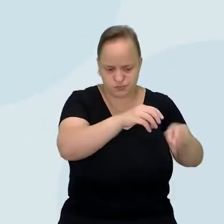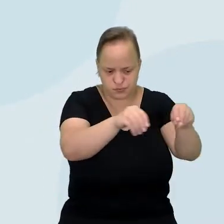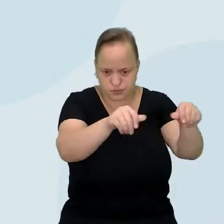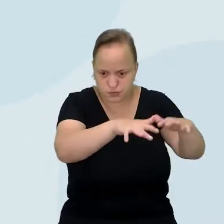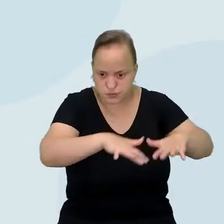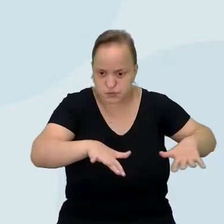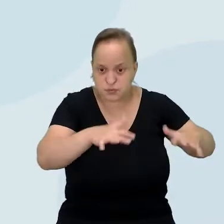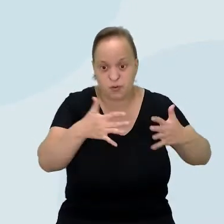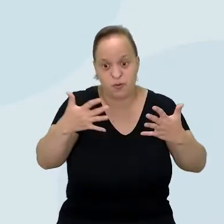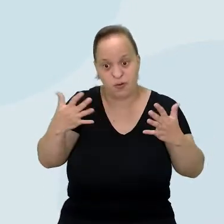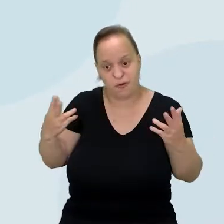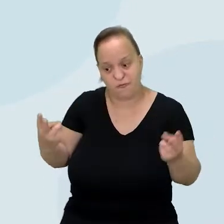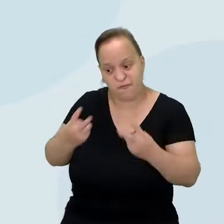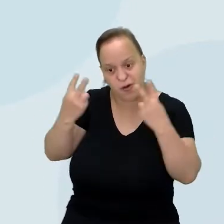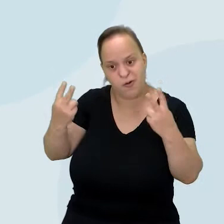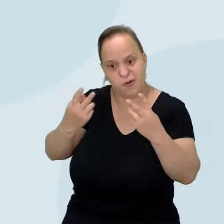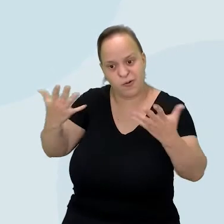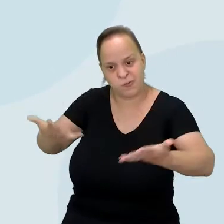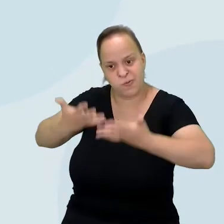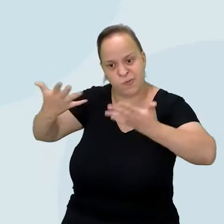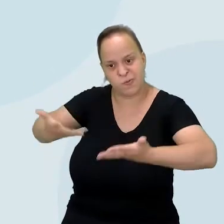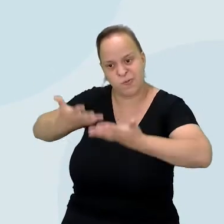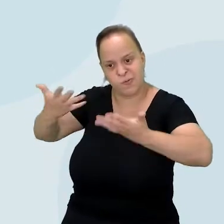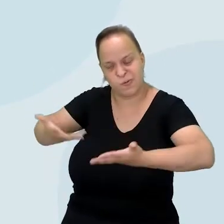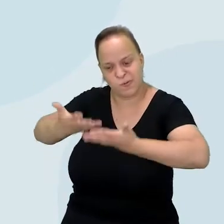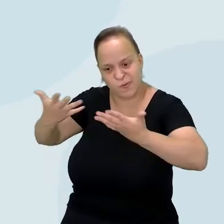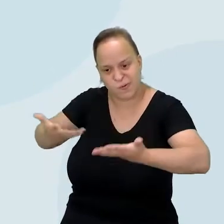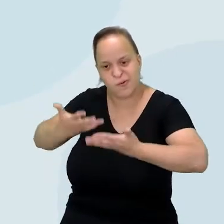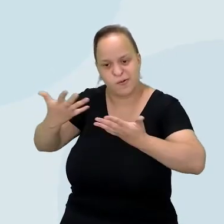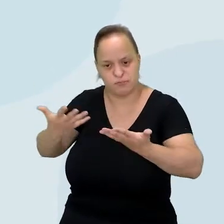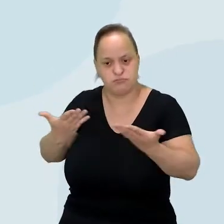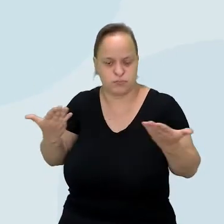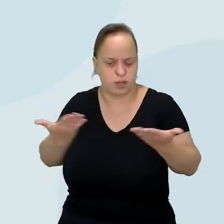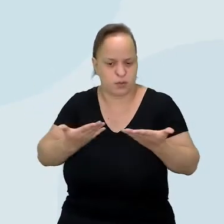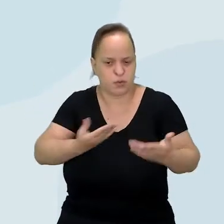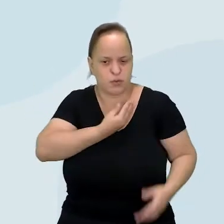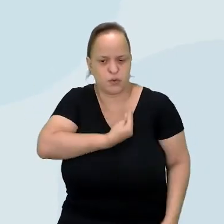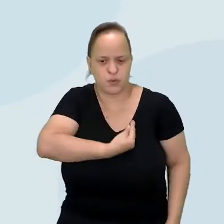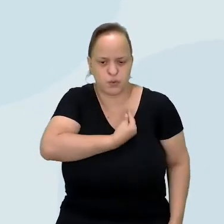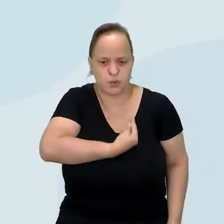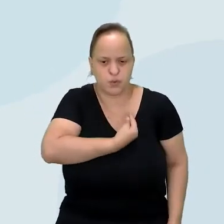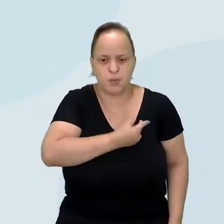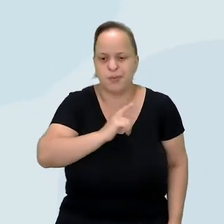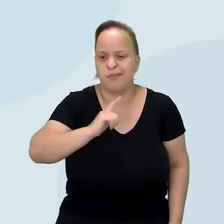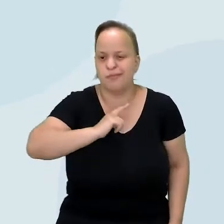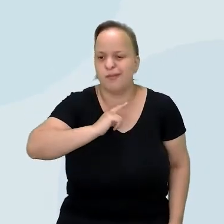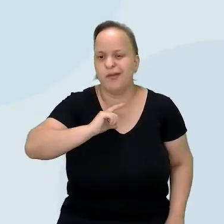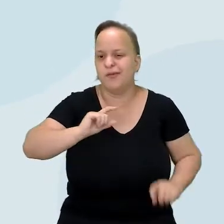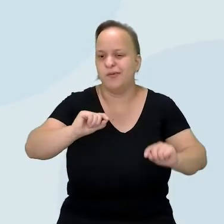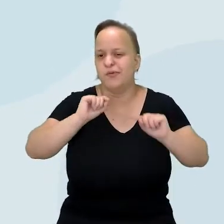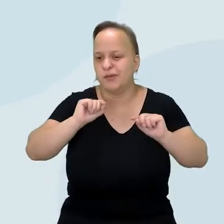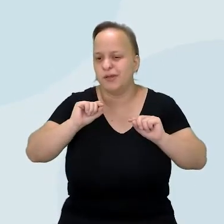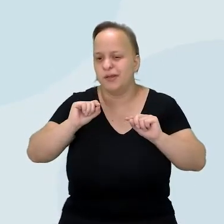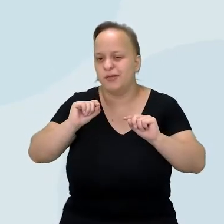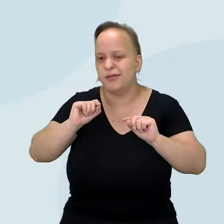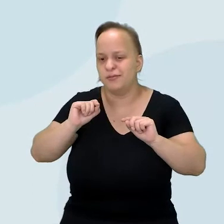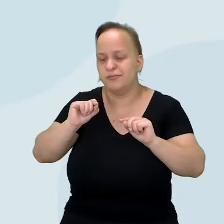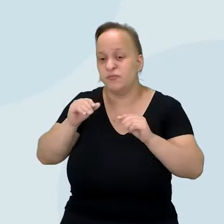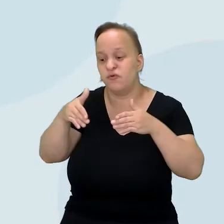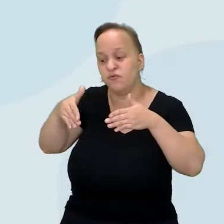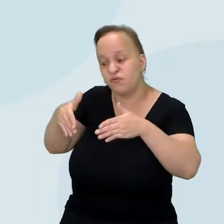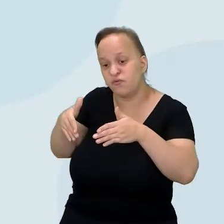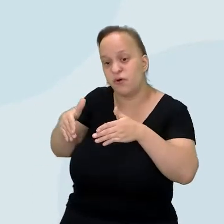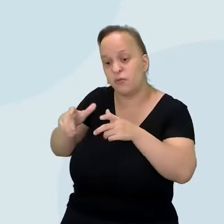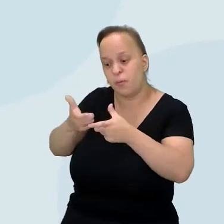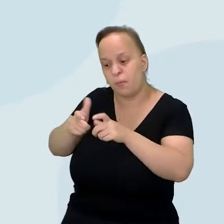relação com a finalidade que nos dias atuais a gente tem de aumentar essa produtividade agrícola